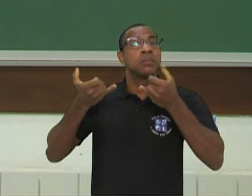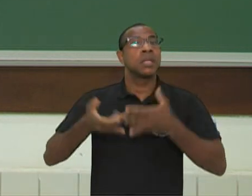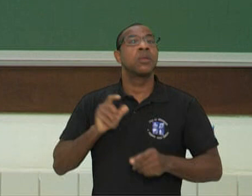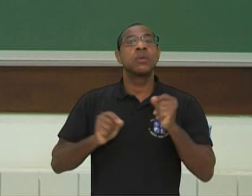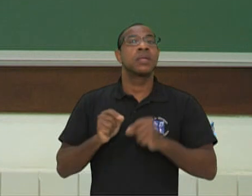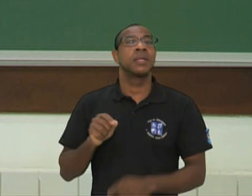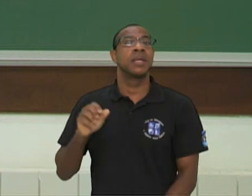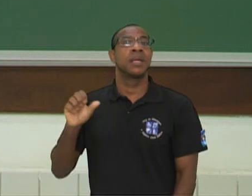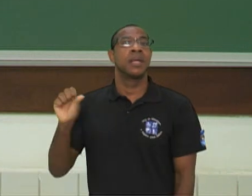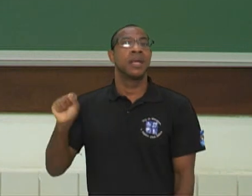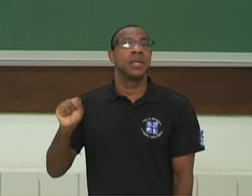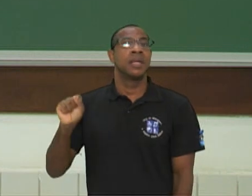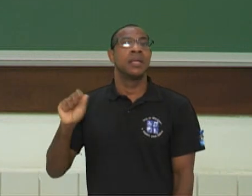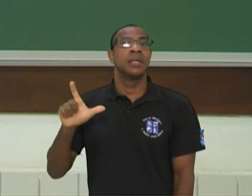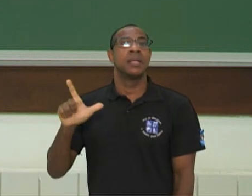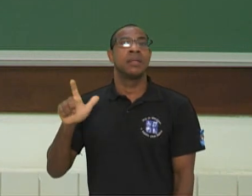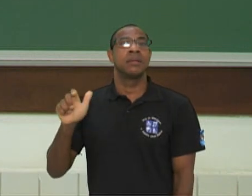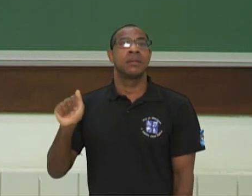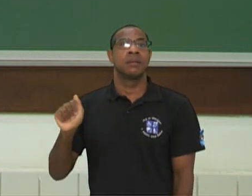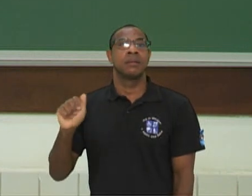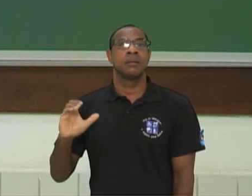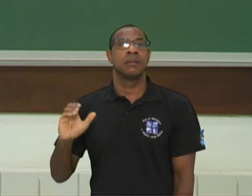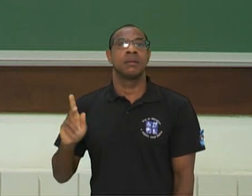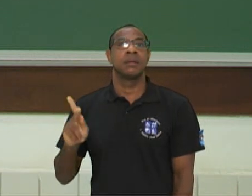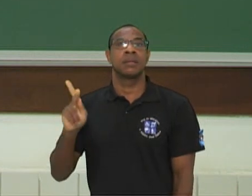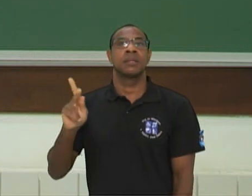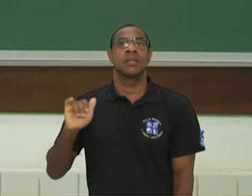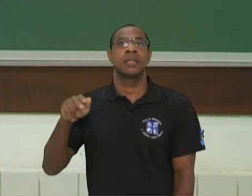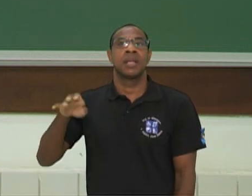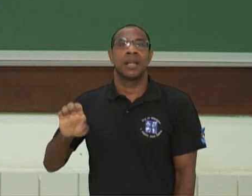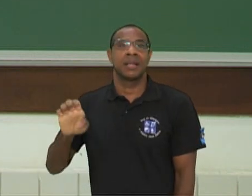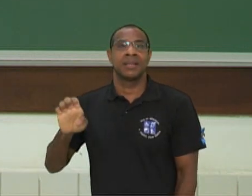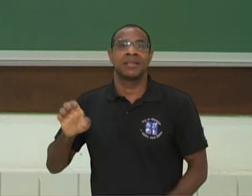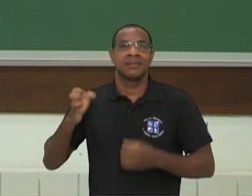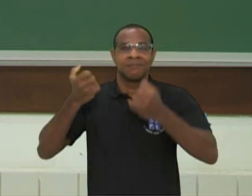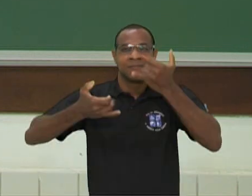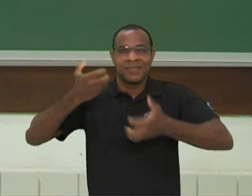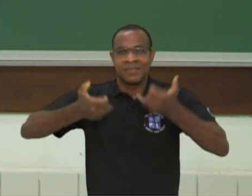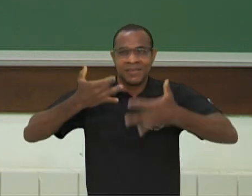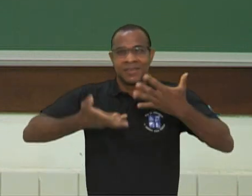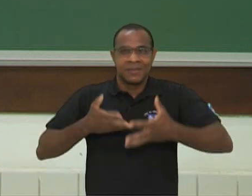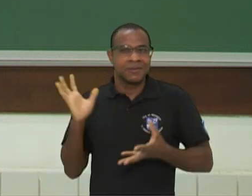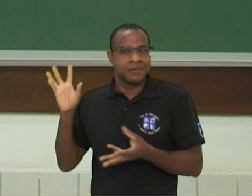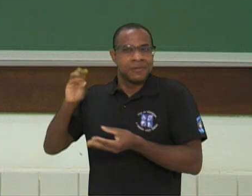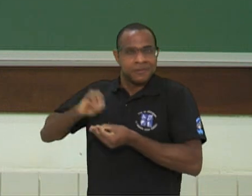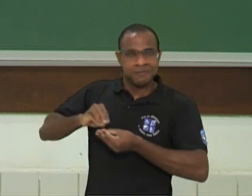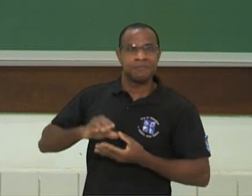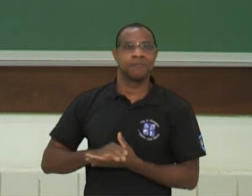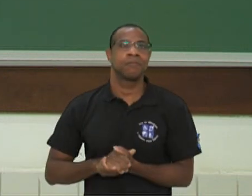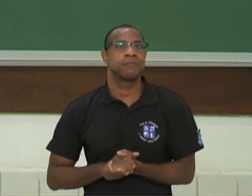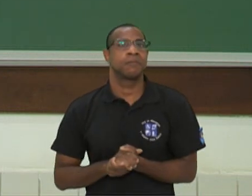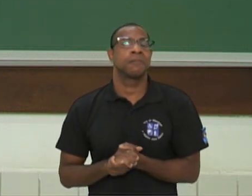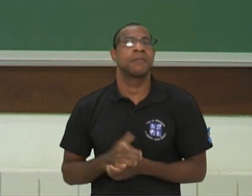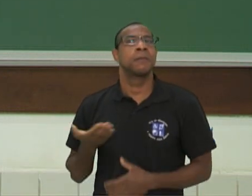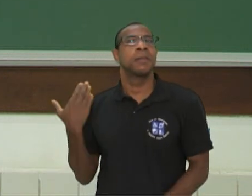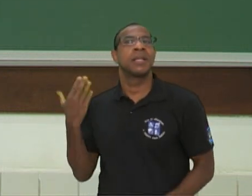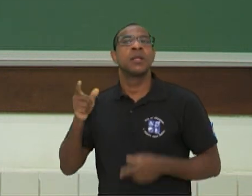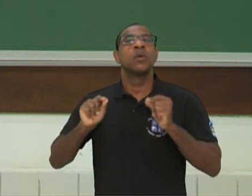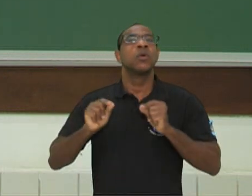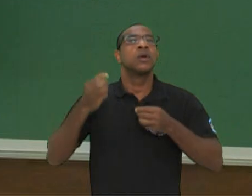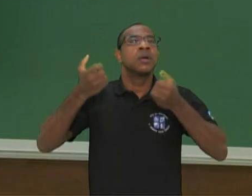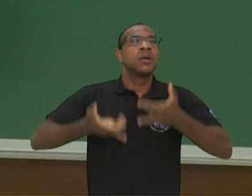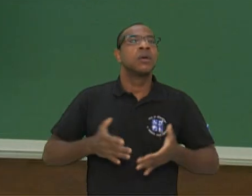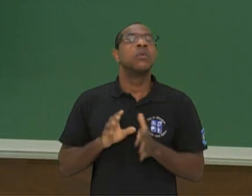breve retomada desse conteúdo e aí sim daremos sequência no nosso conteúdo da aula de hoje. Então, na aula passada a gente viu